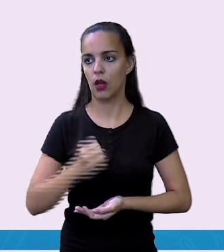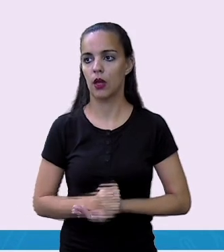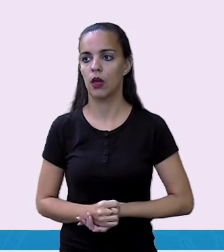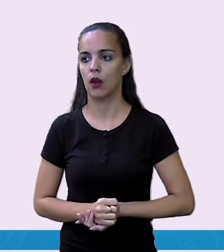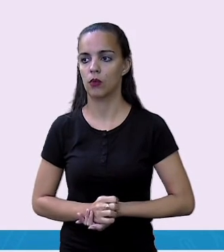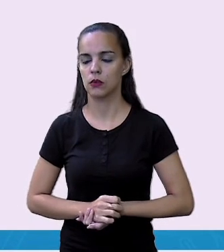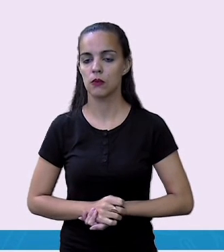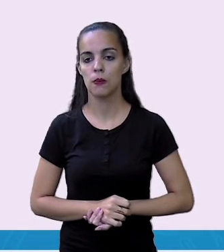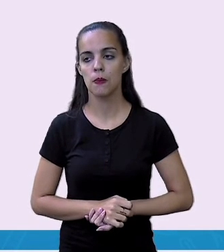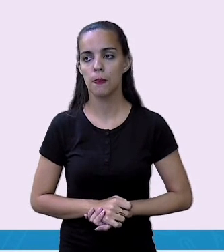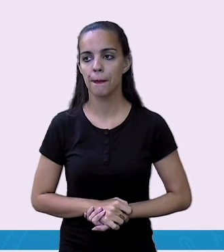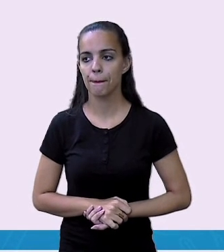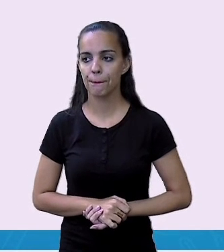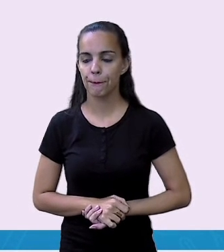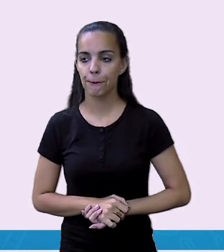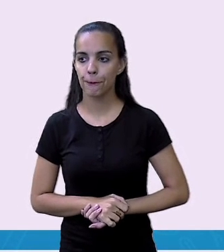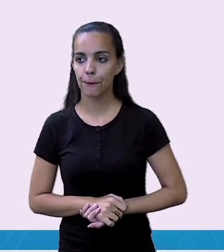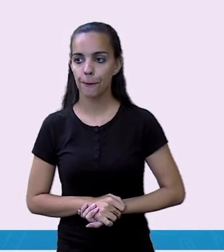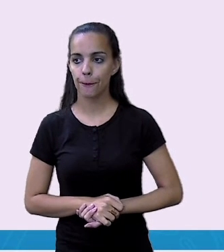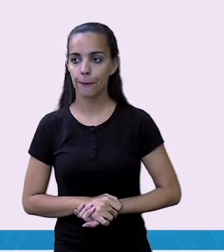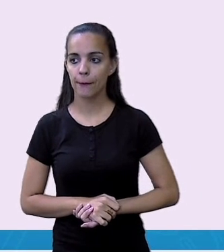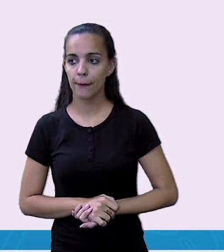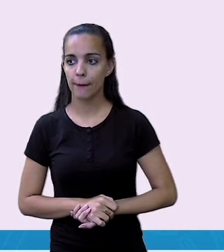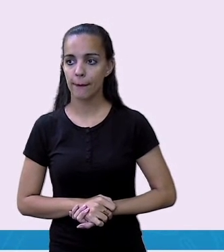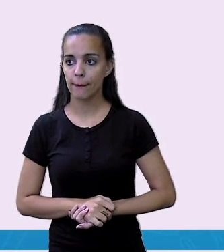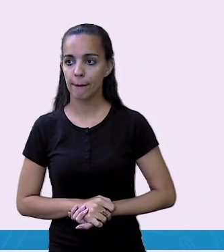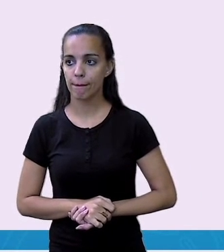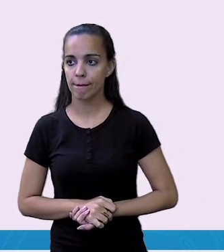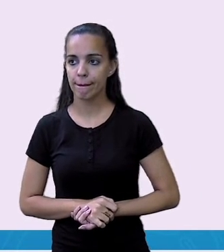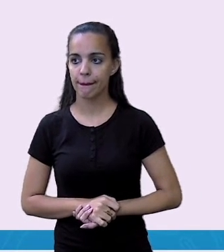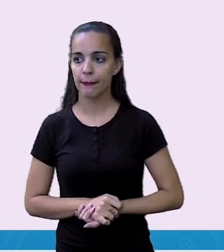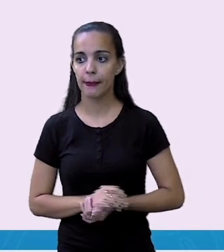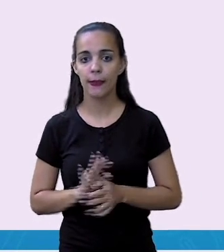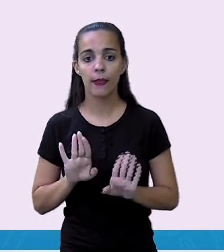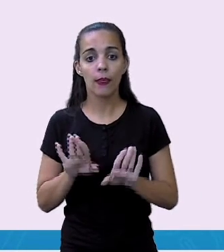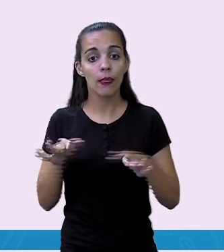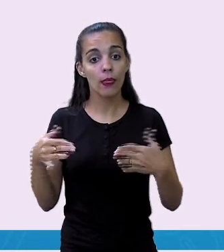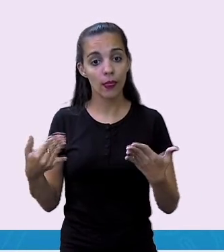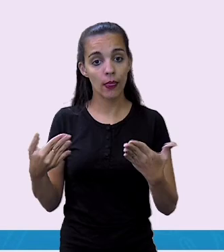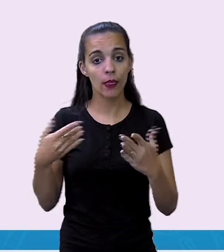73 graus. Por quê? Somando